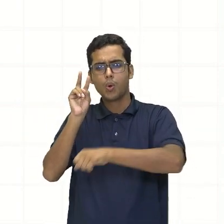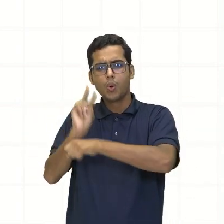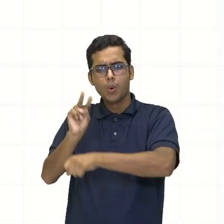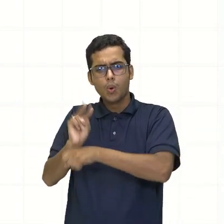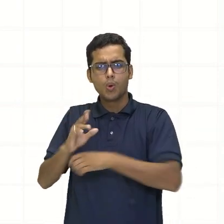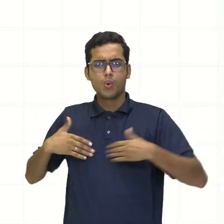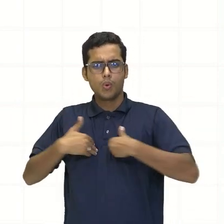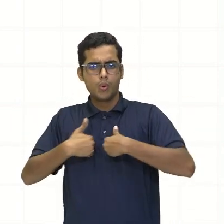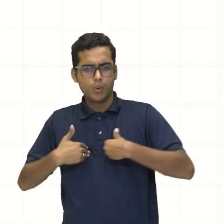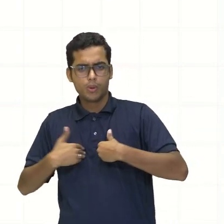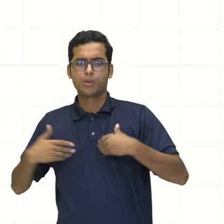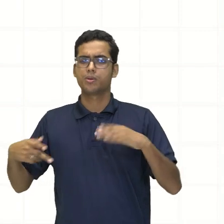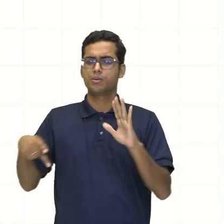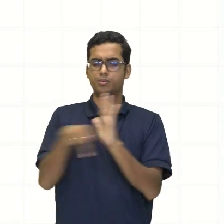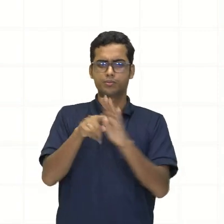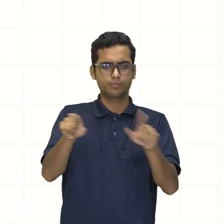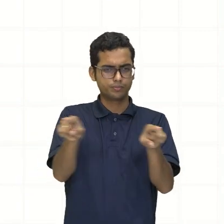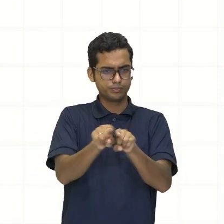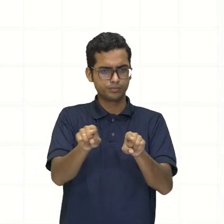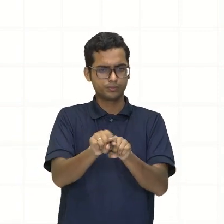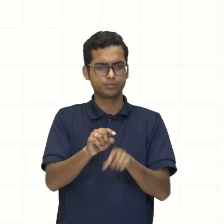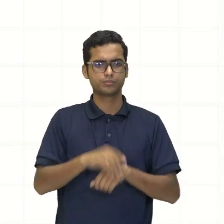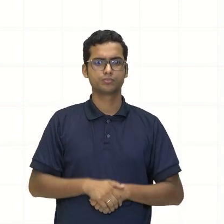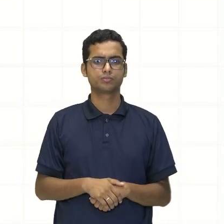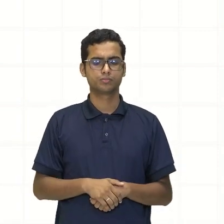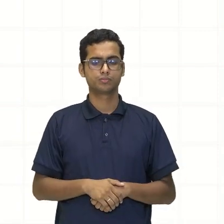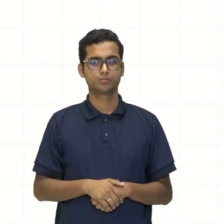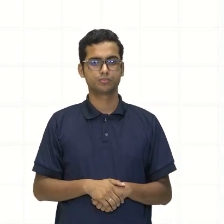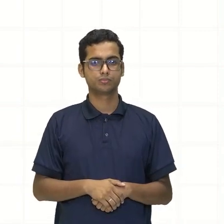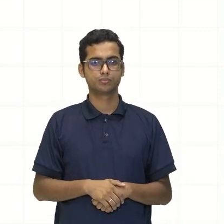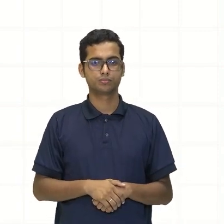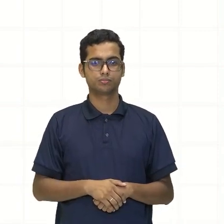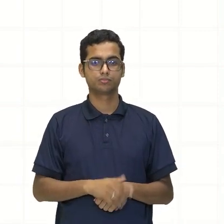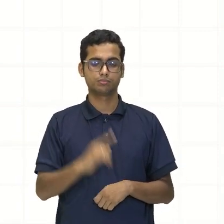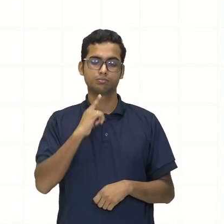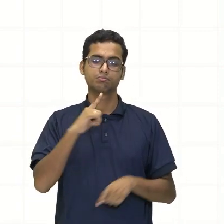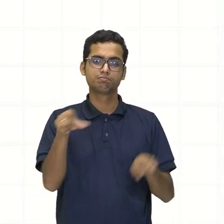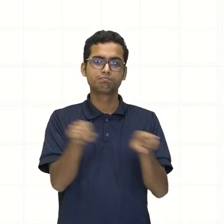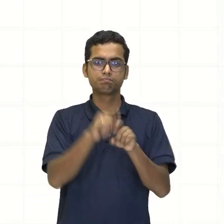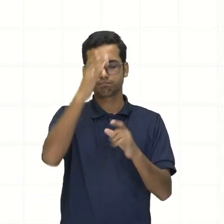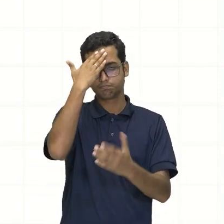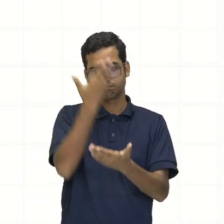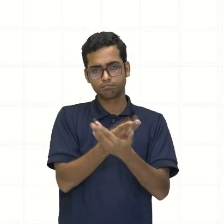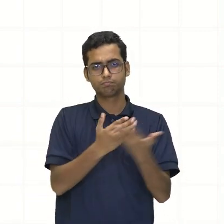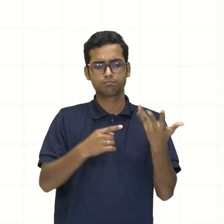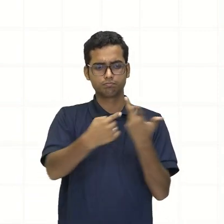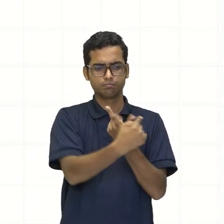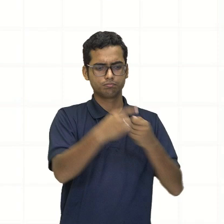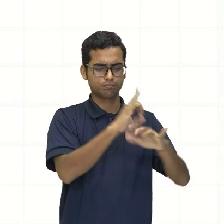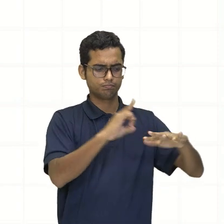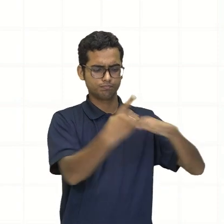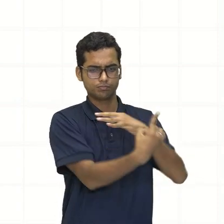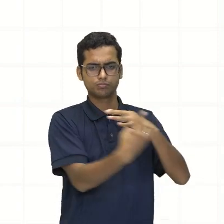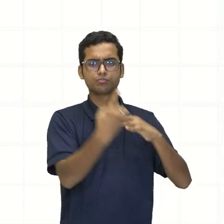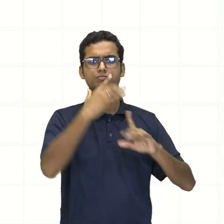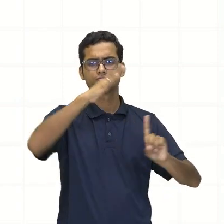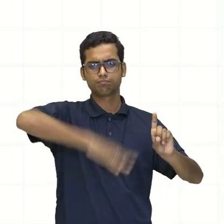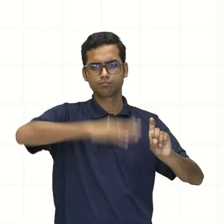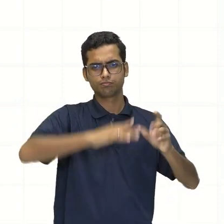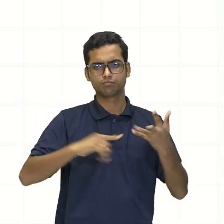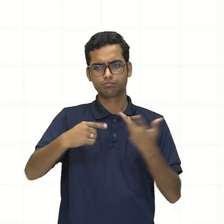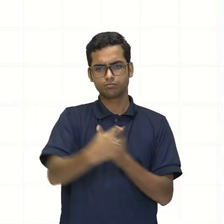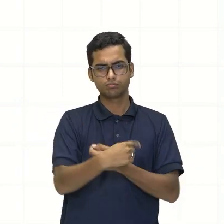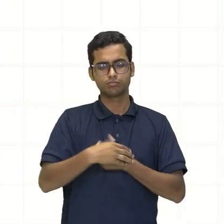na domesticação de animais, e também eram politeístas. Então, nós